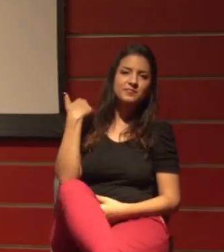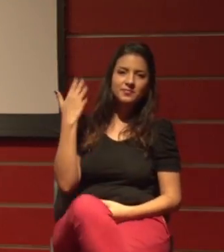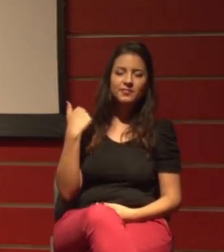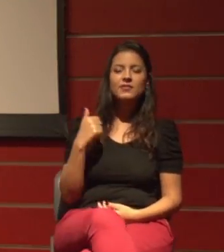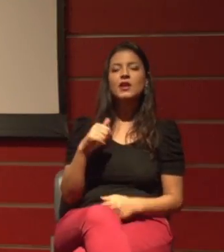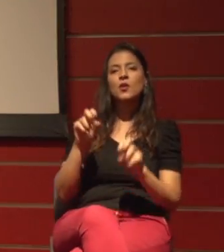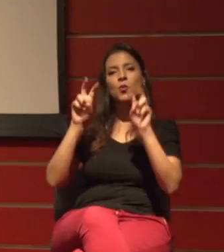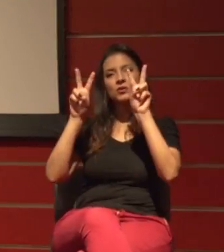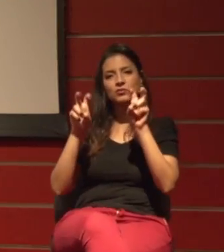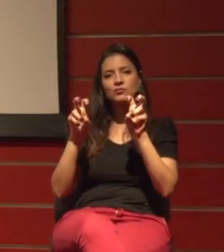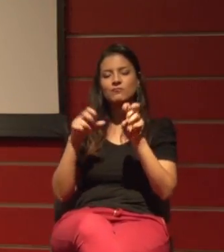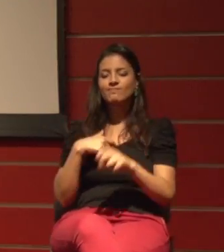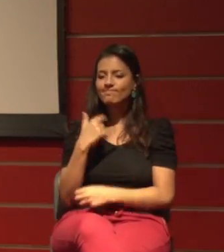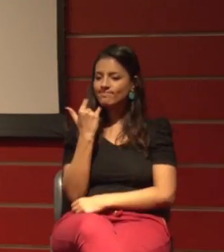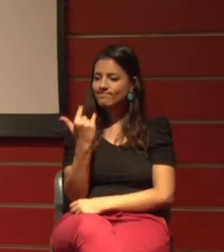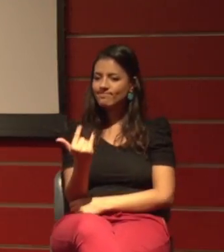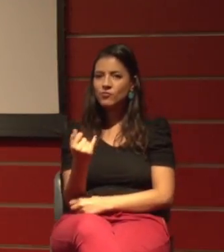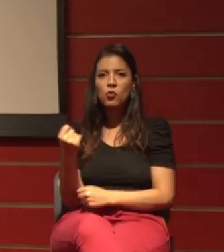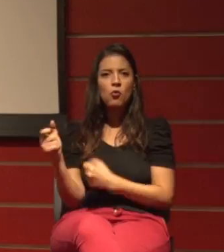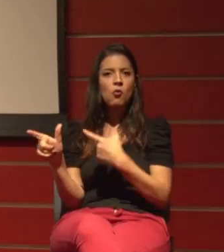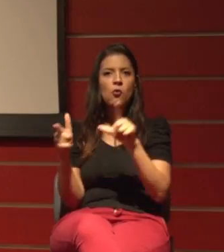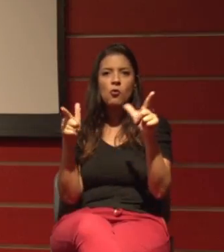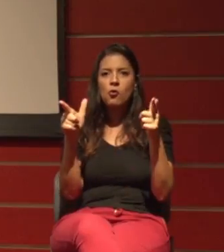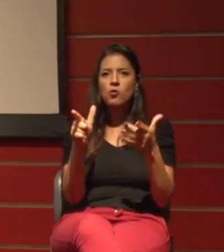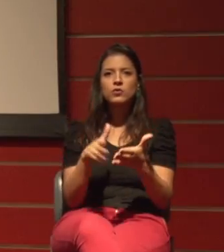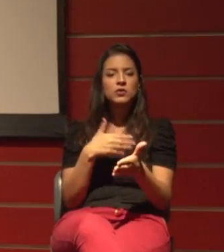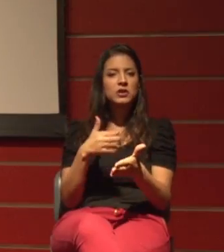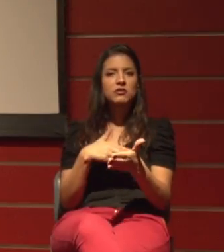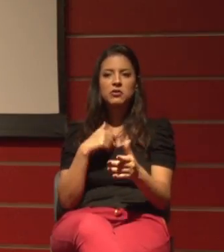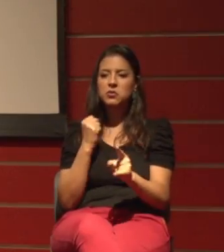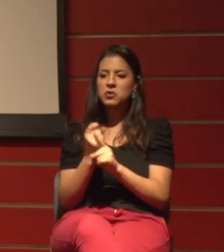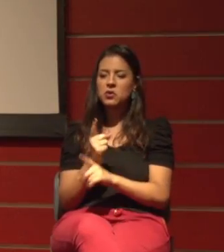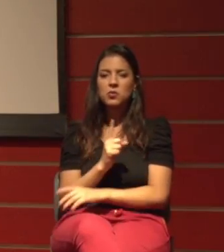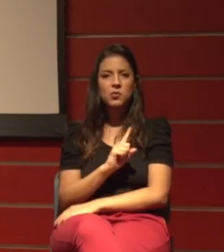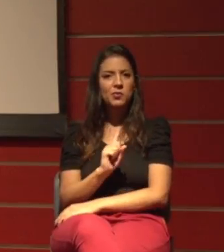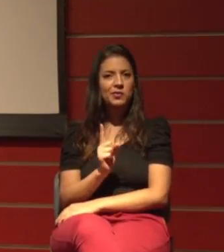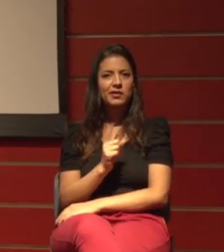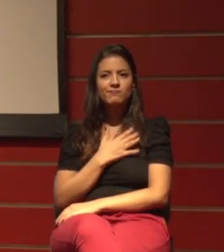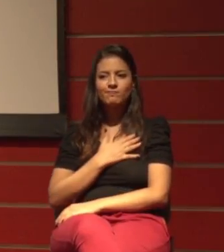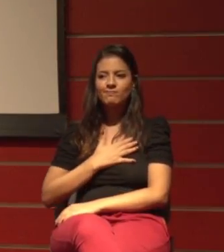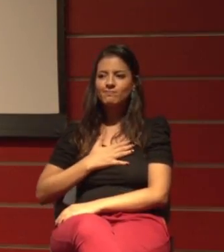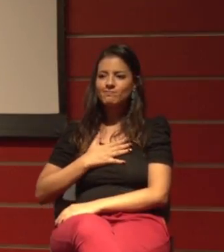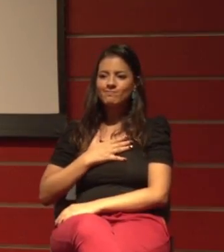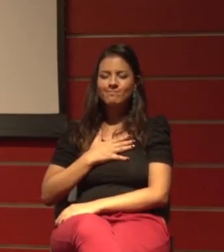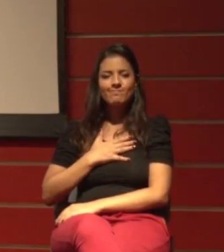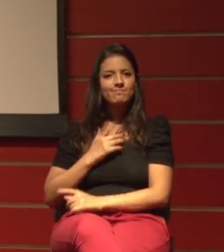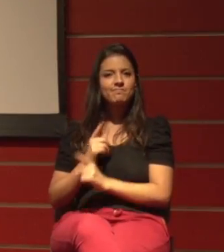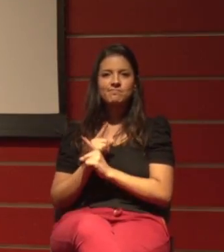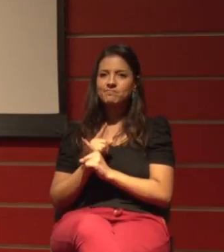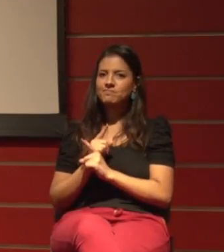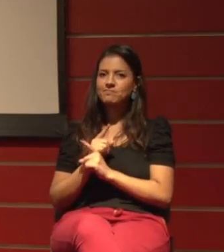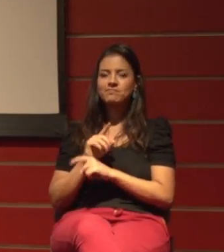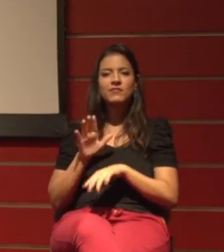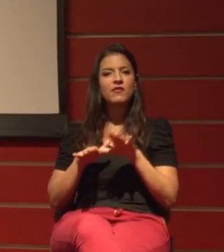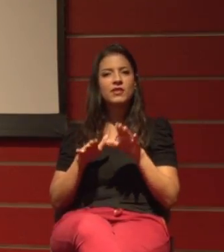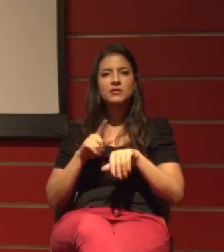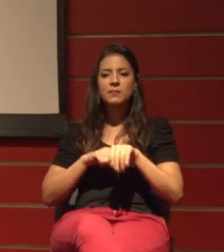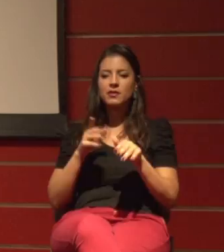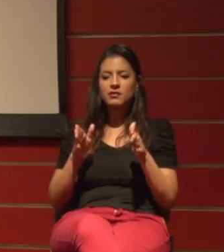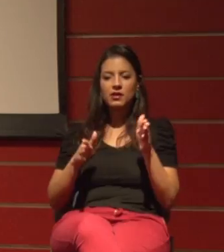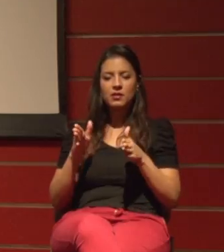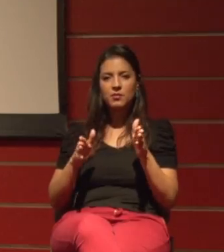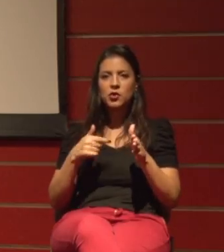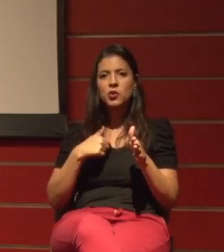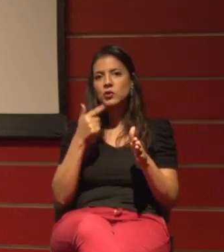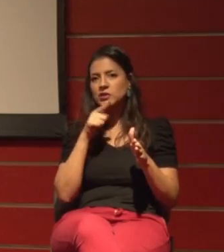a atenção eu não encontrei nenhum livro que satisfizesse toda a minha curiosidade talvez se nesse nesse meio tempo enquanto eu tava escrevendo eu tivesse